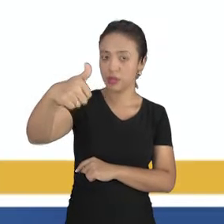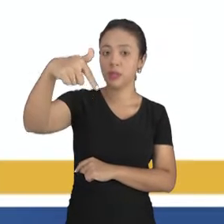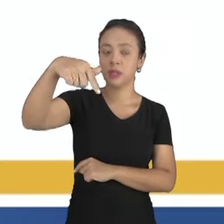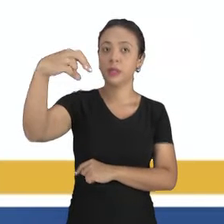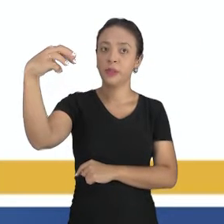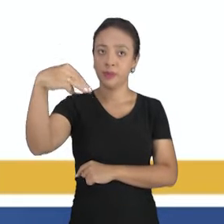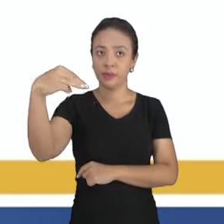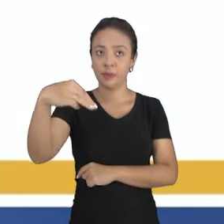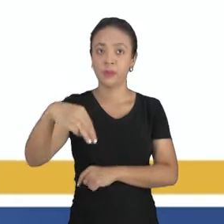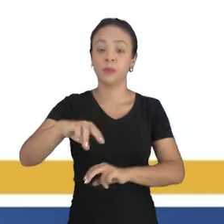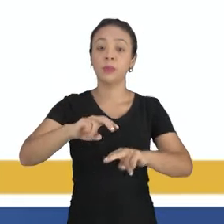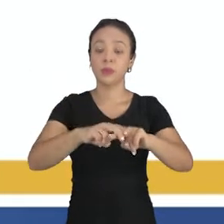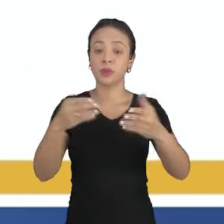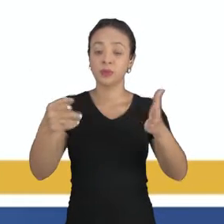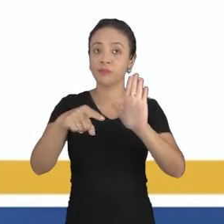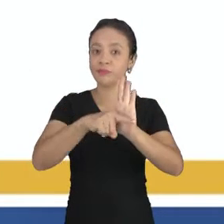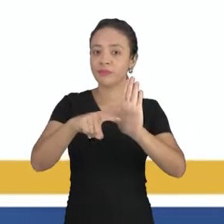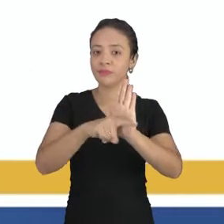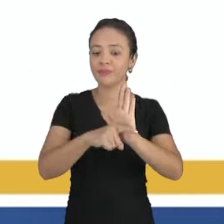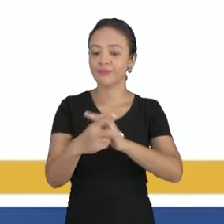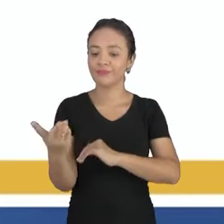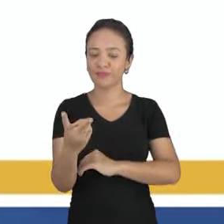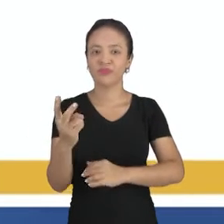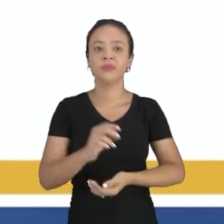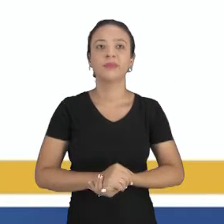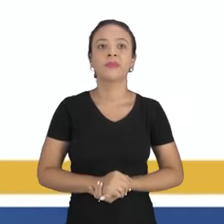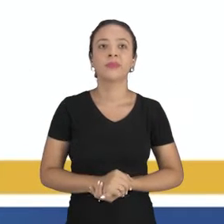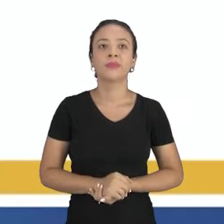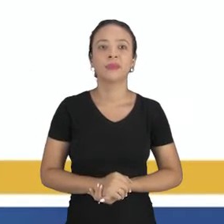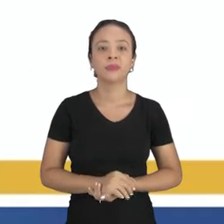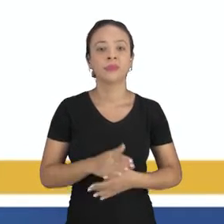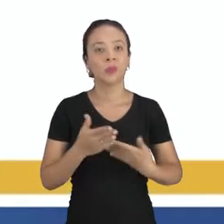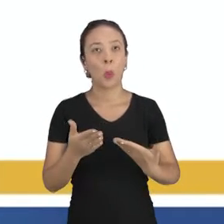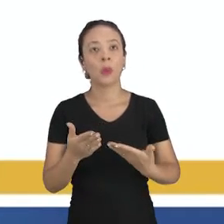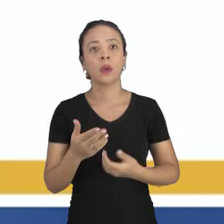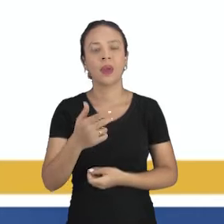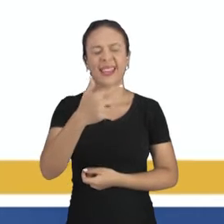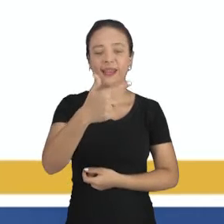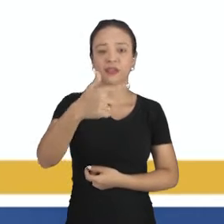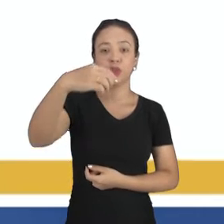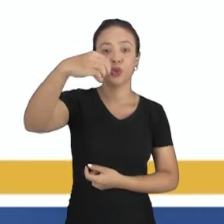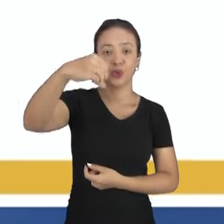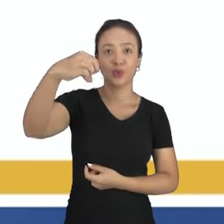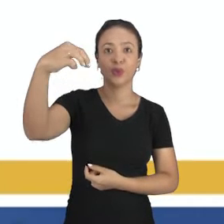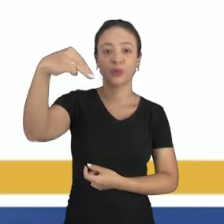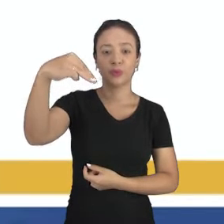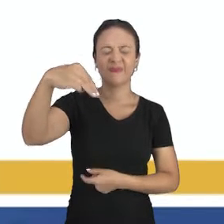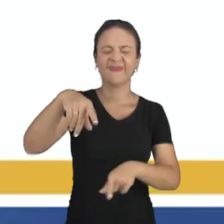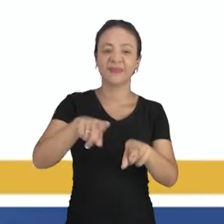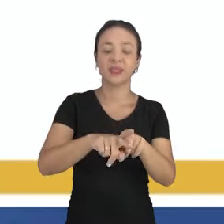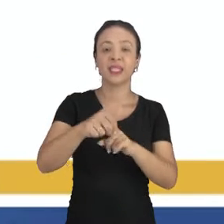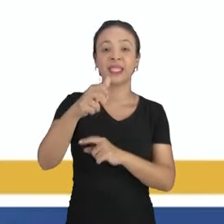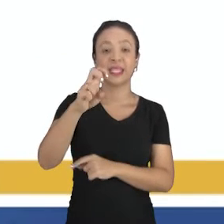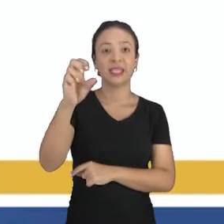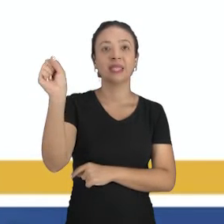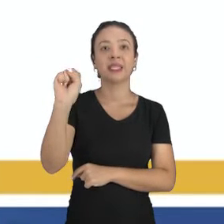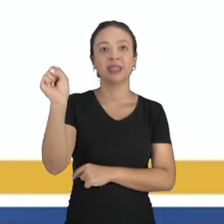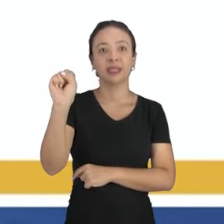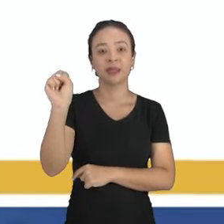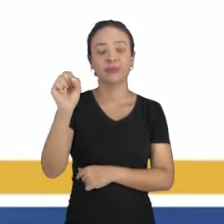subtrai e subtraíram do outro vai ficar o que 29 minutos e 15 segundos